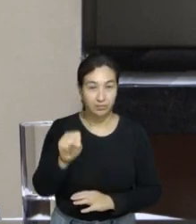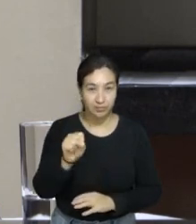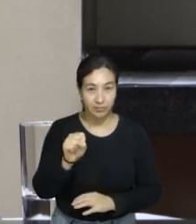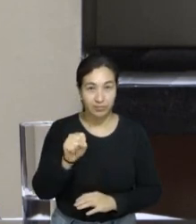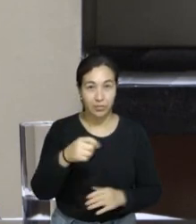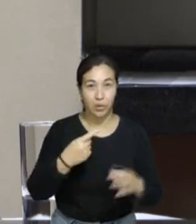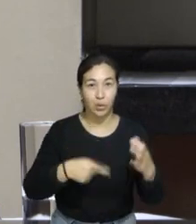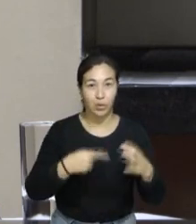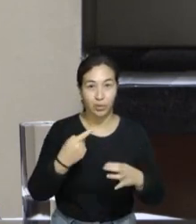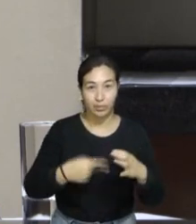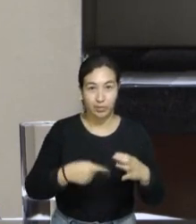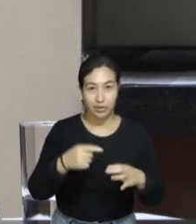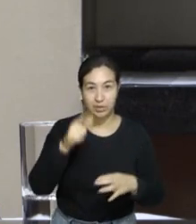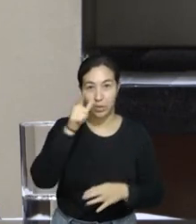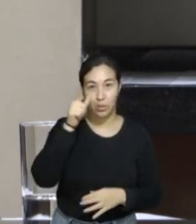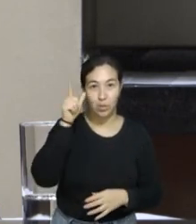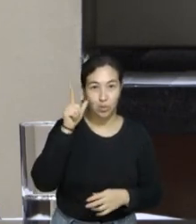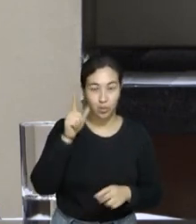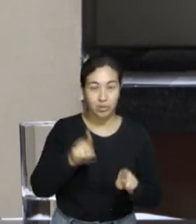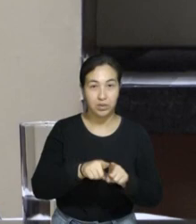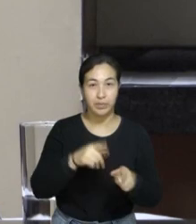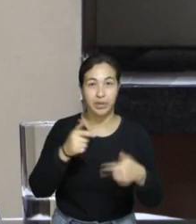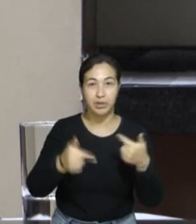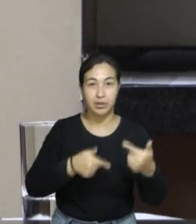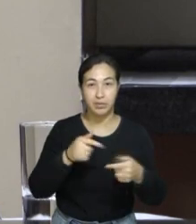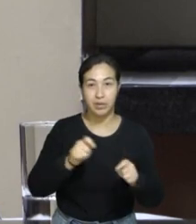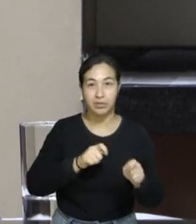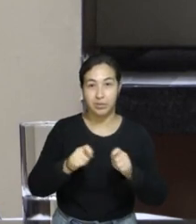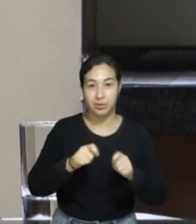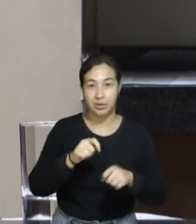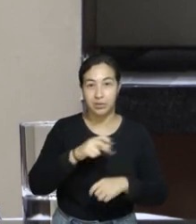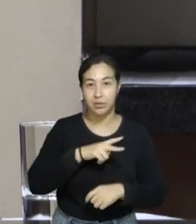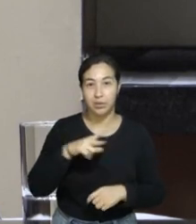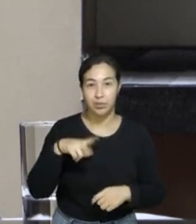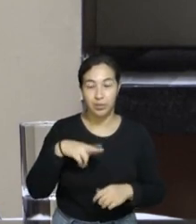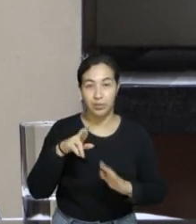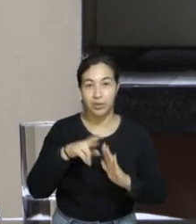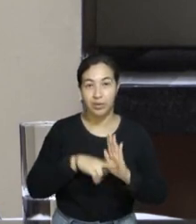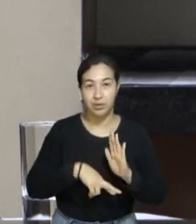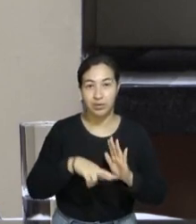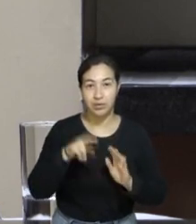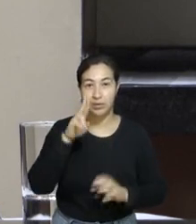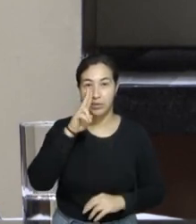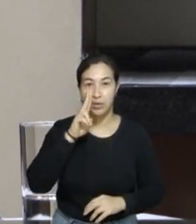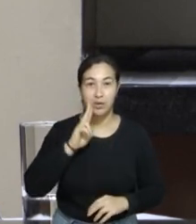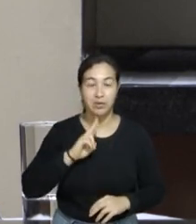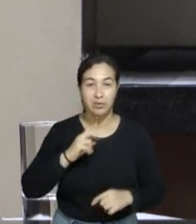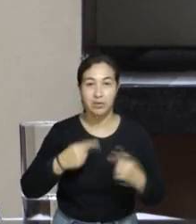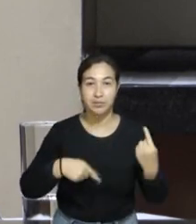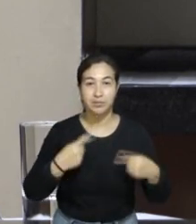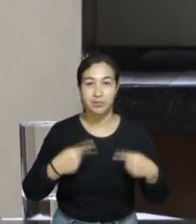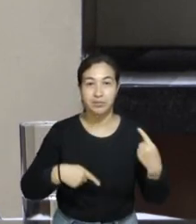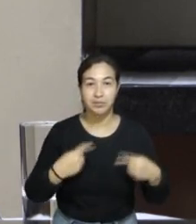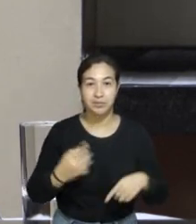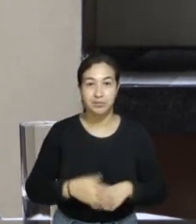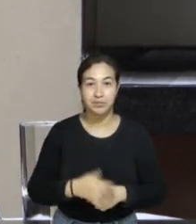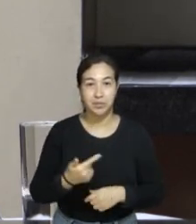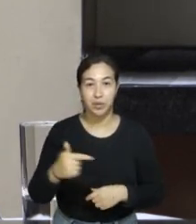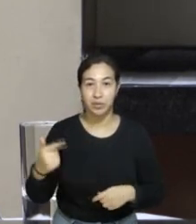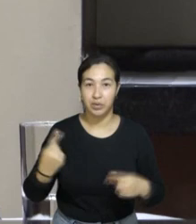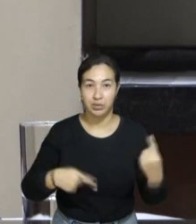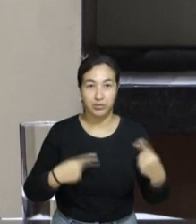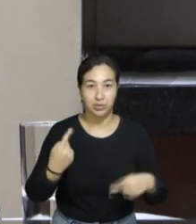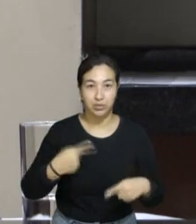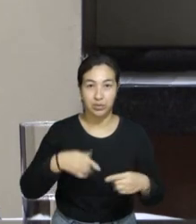relator deputado Lucas Neves, Comissão de Trabalho, Administração e Serviço Público, relatoria deputado Ivan Nats. Em discussão, não havendo quem queira